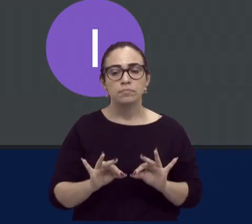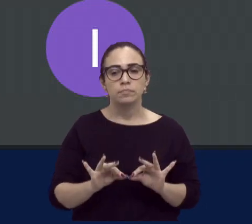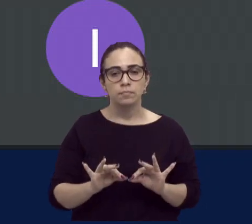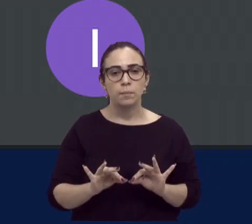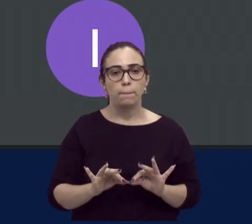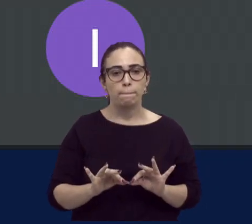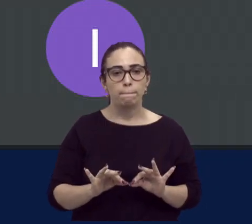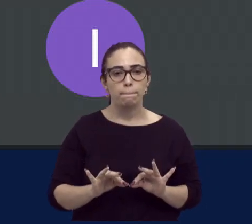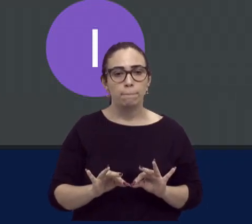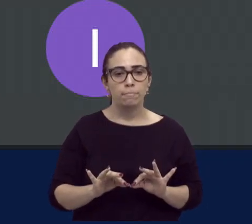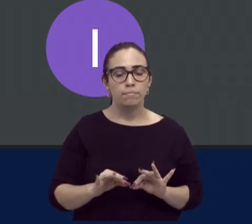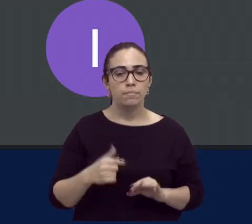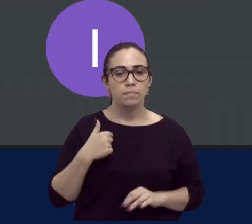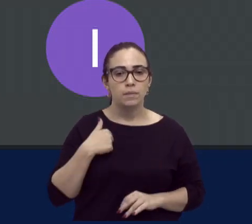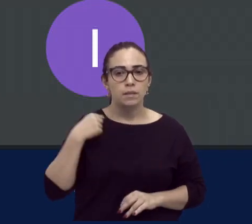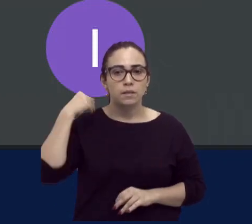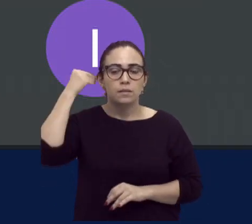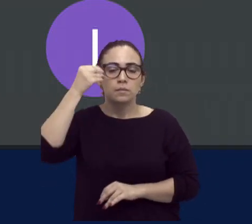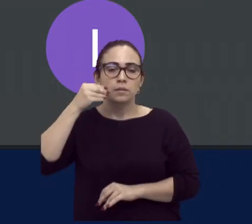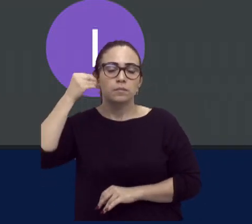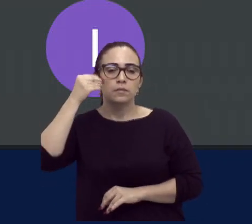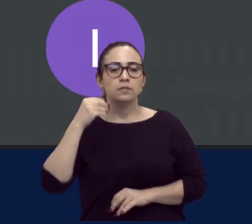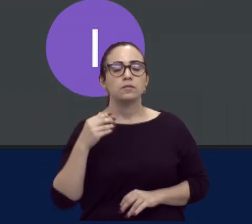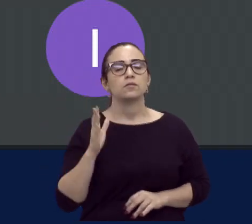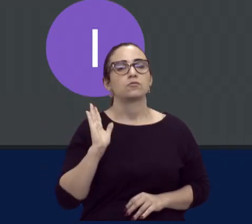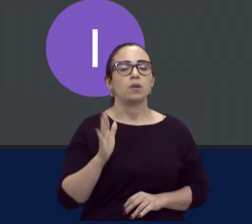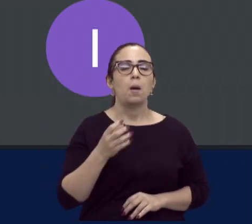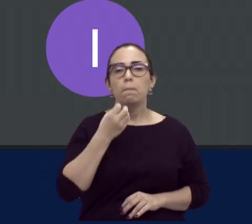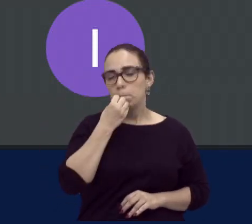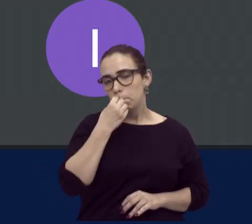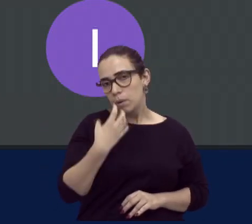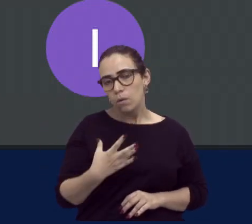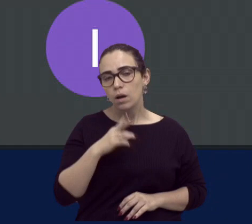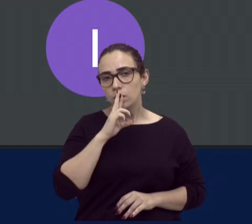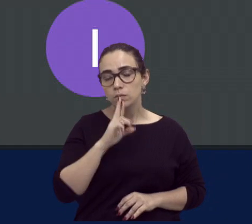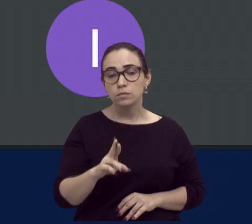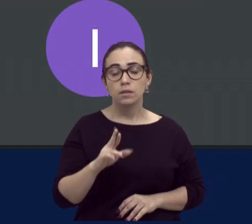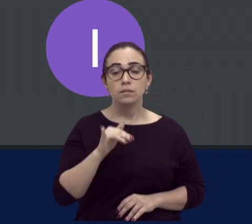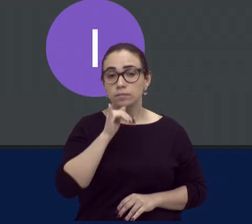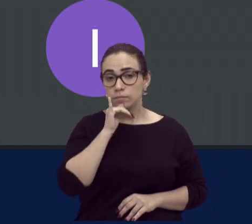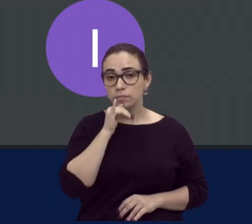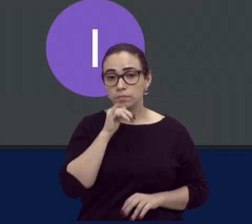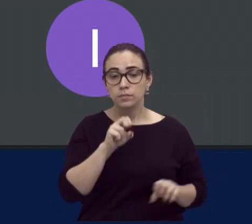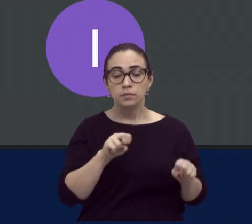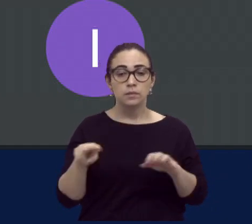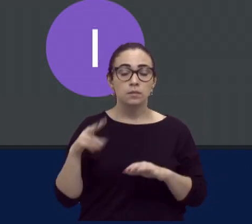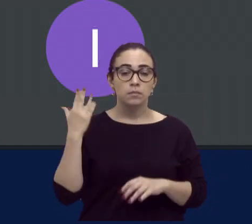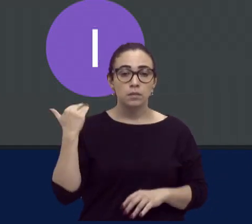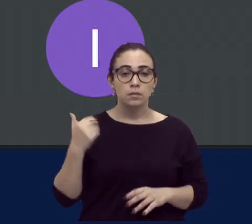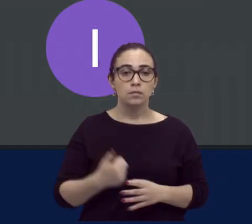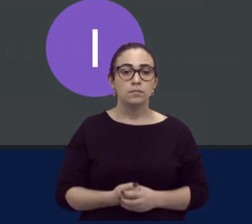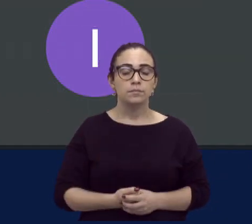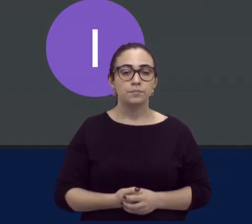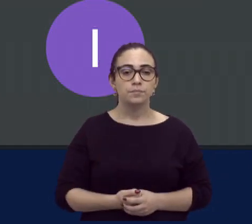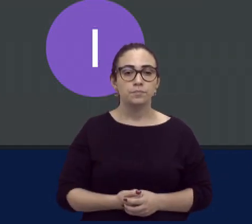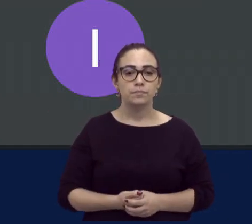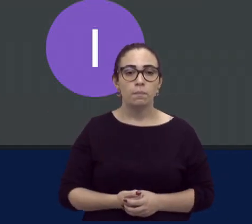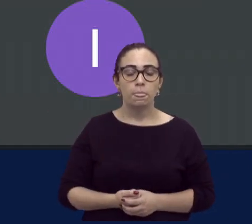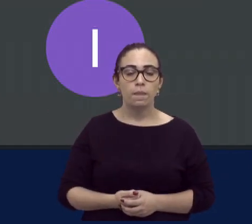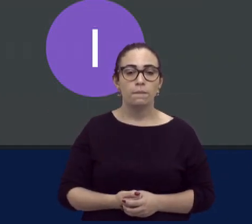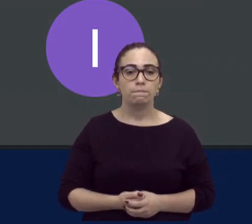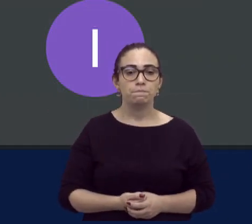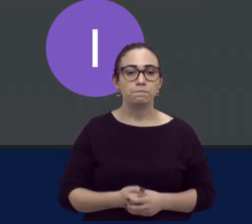Sávio, que nas minhas vivências eu tenho tido bons resultados. Essa semana, por exemplo, eu fiz uma